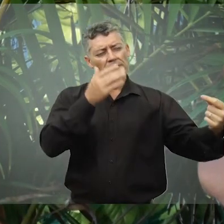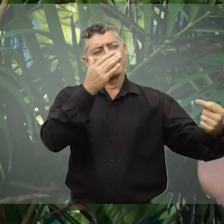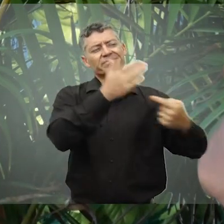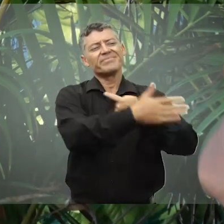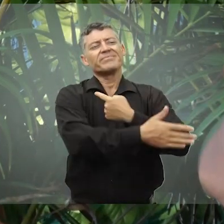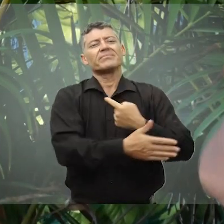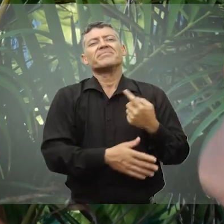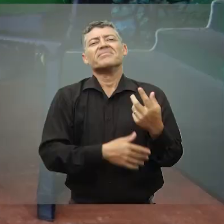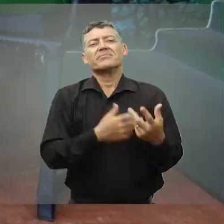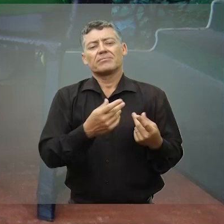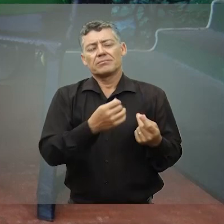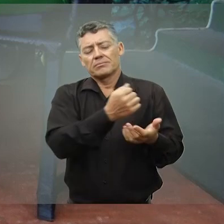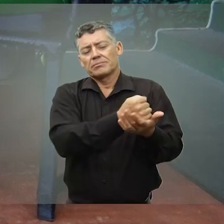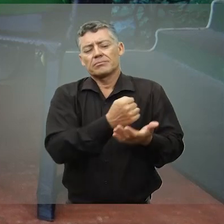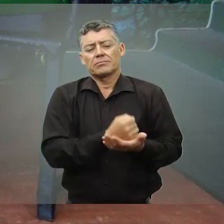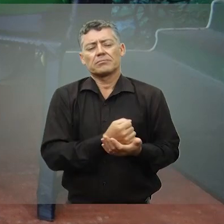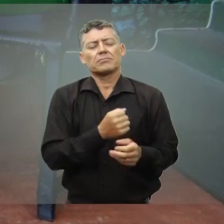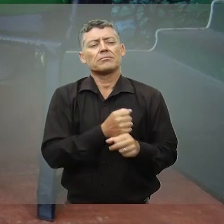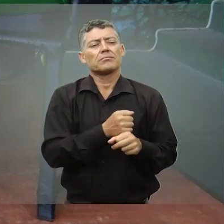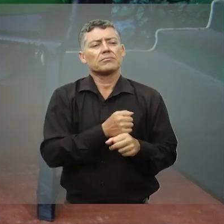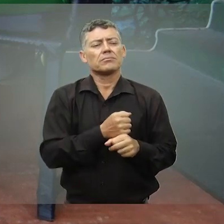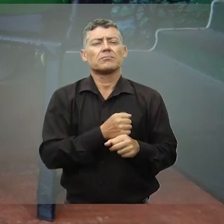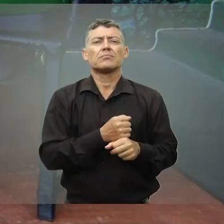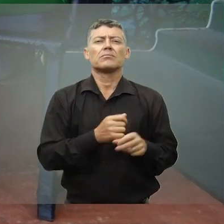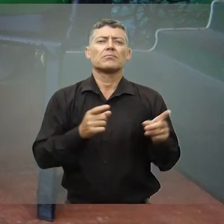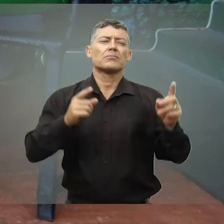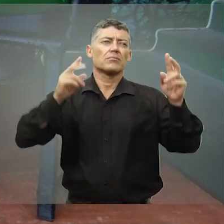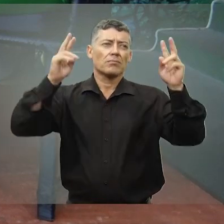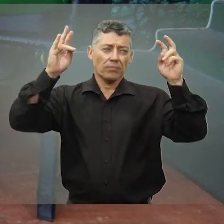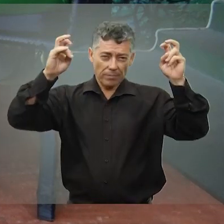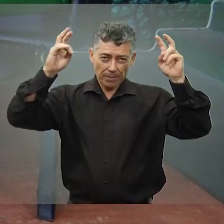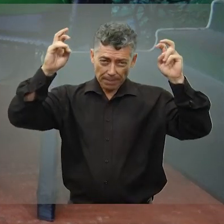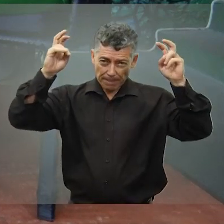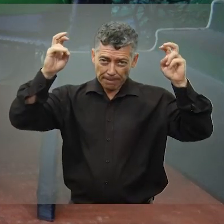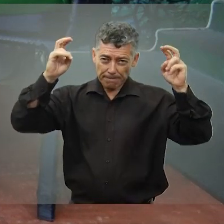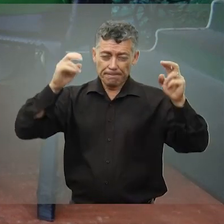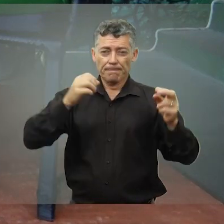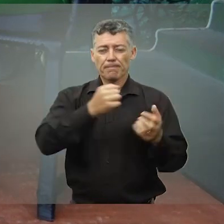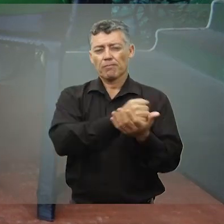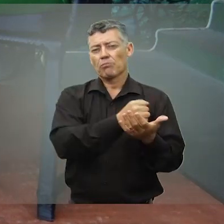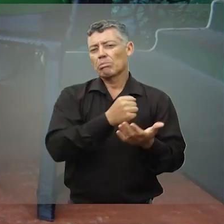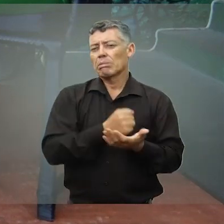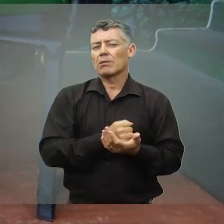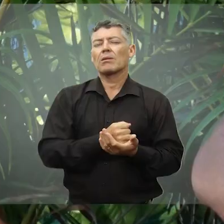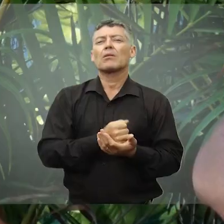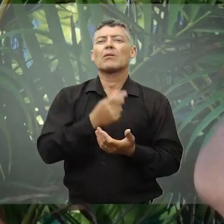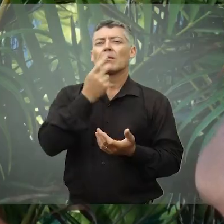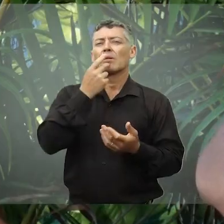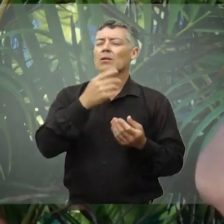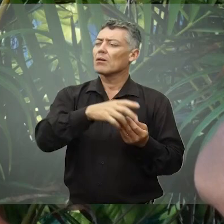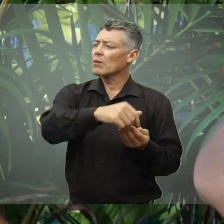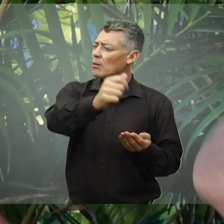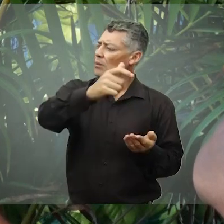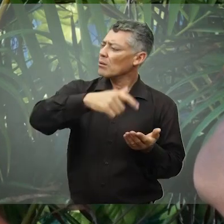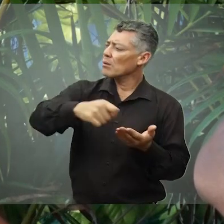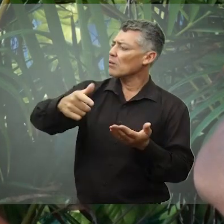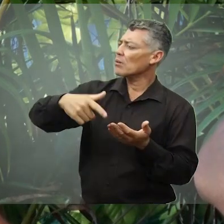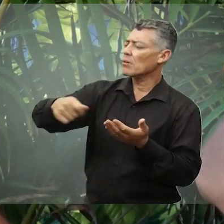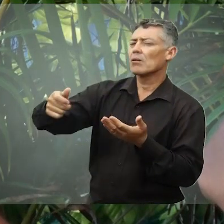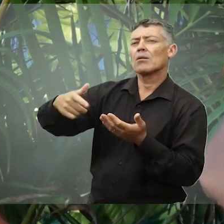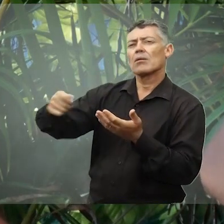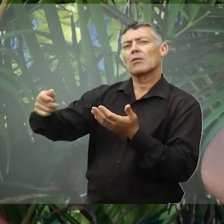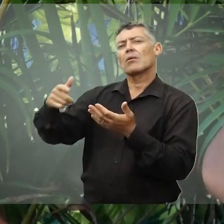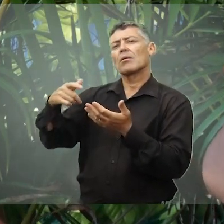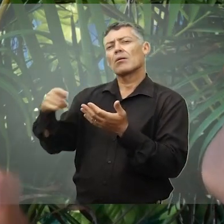aquele prêmio foi tal ano. Mas a Destaque fez uma premiação no Carnaval, onde ela distribuiu, durante o